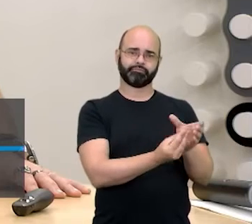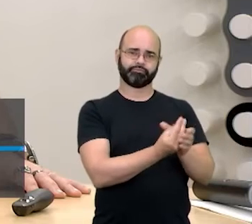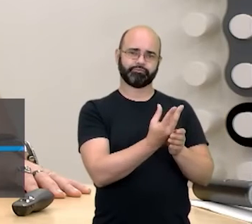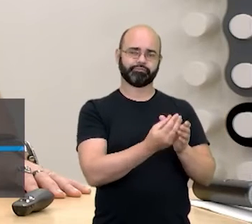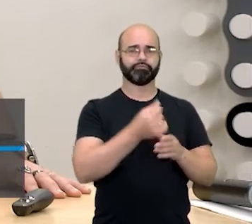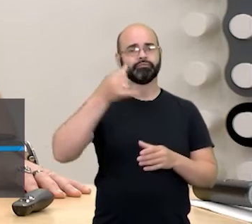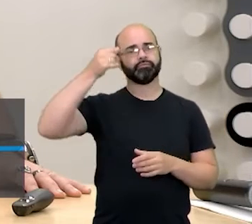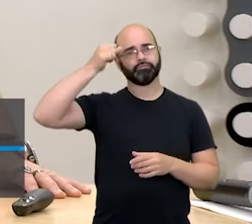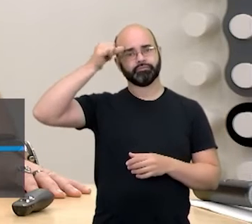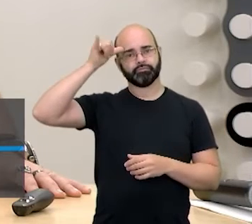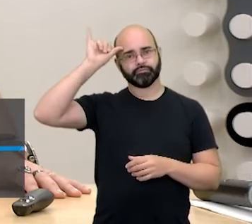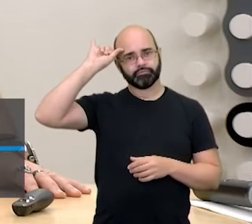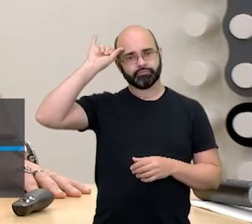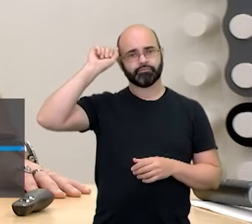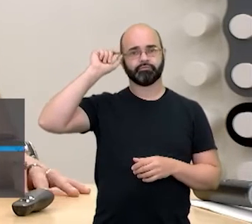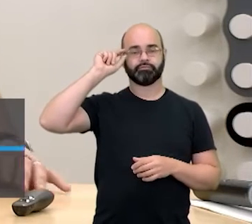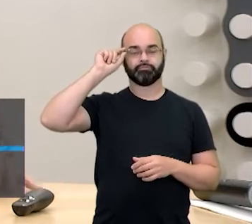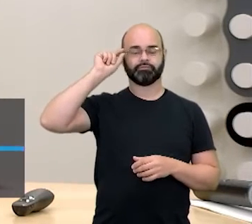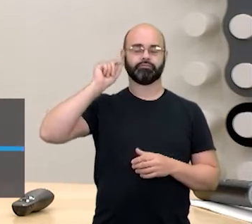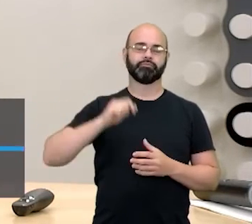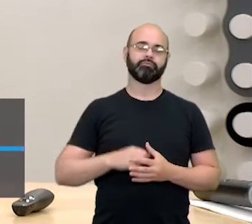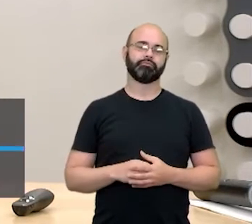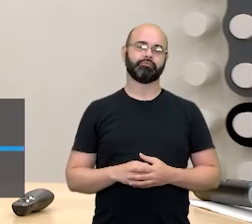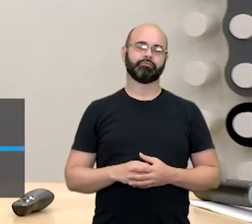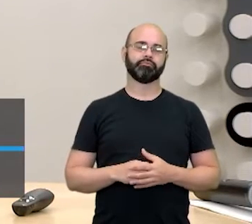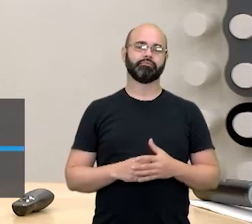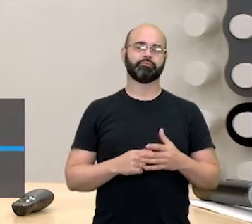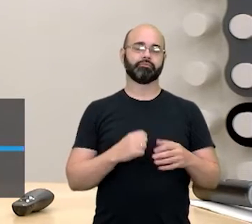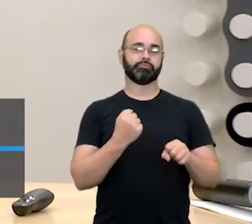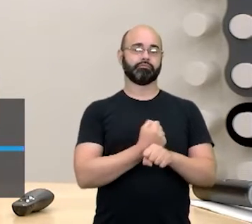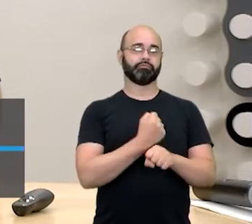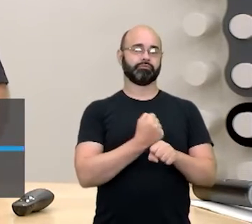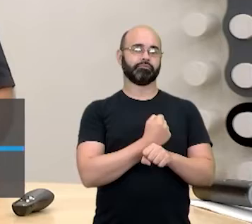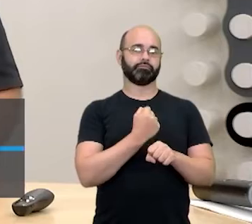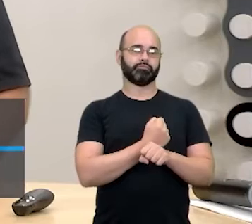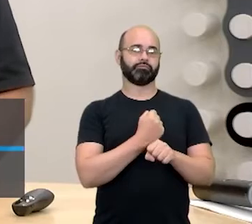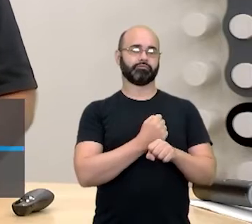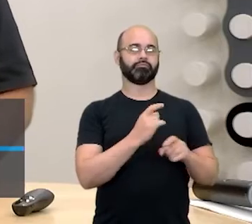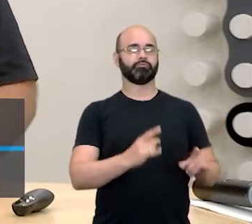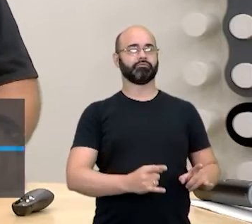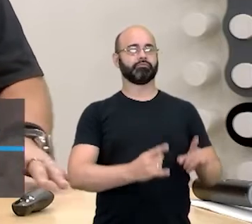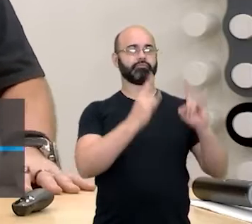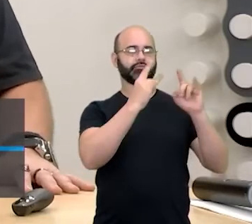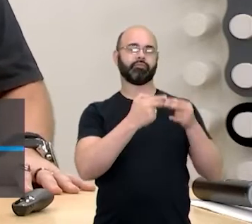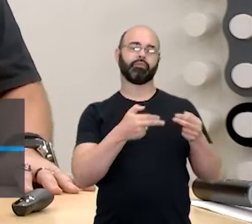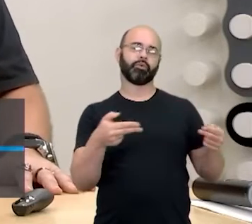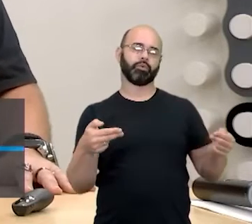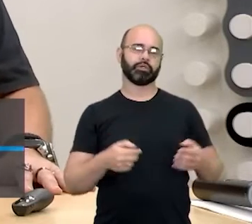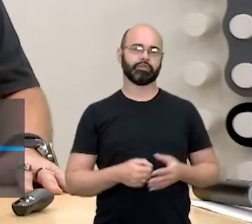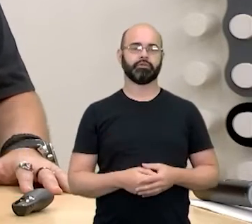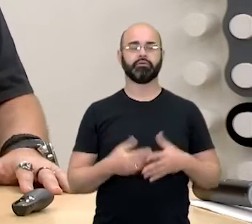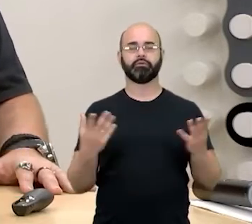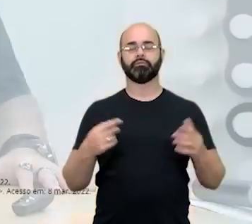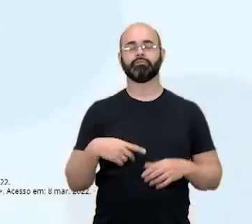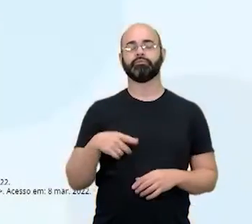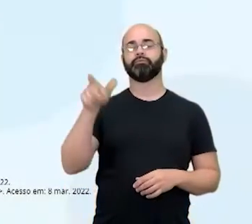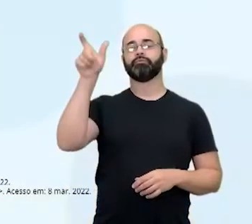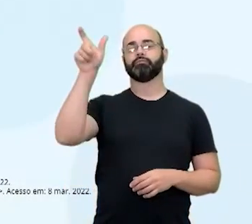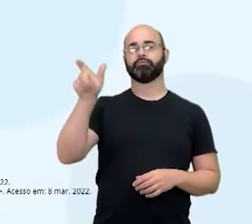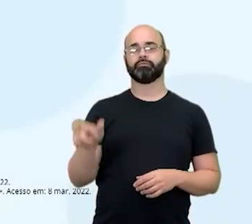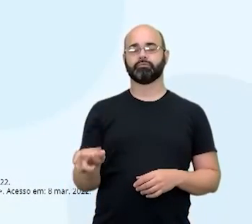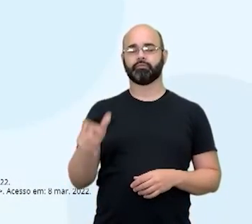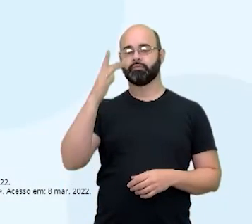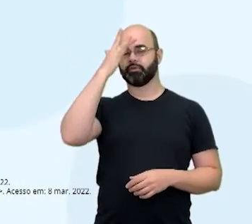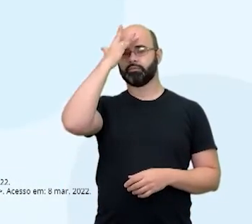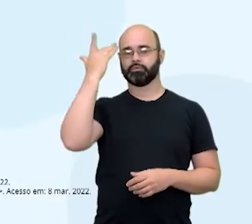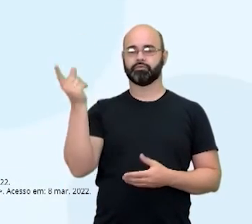né, das construções aí que o ser humano faz, tá certo? Vamos lá para a próxima tela que a gente vai ver o antropoceno, que a gente discutiu